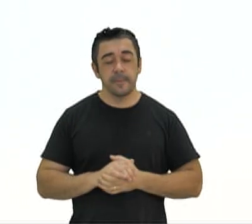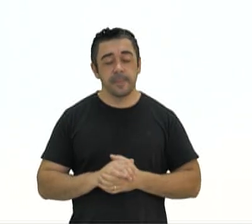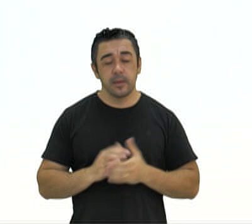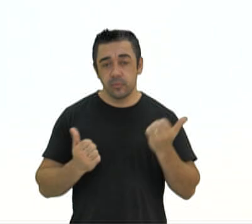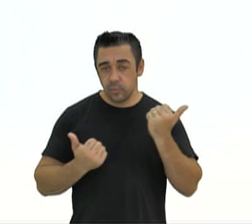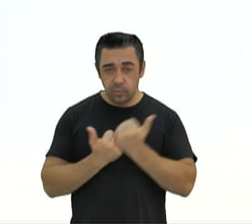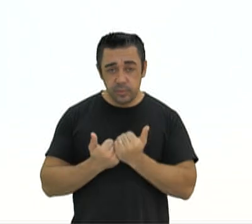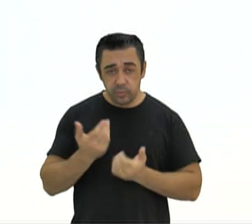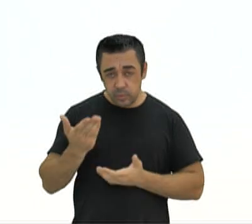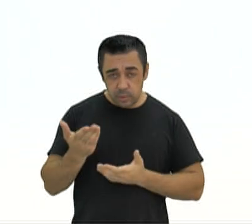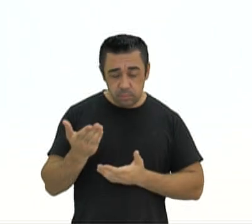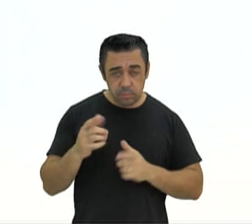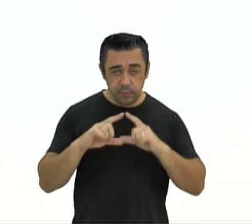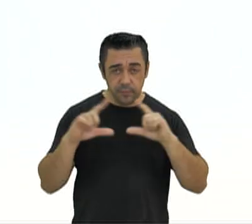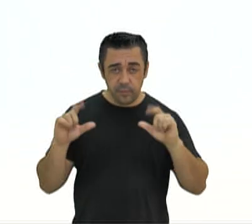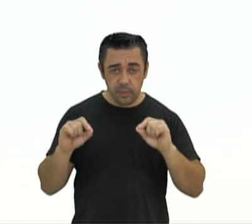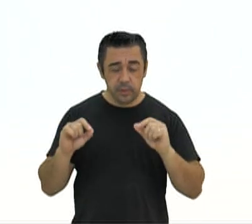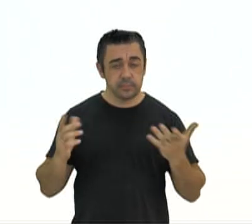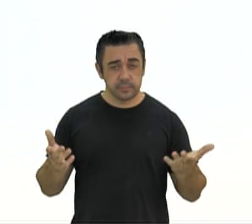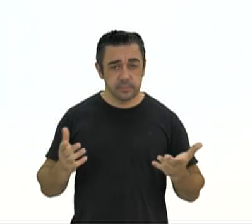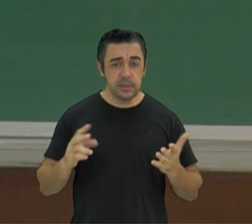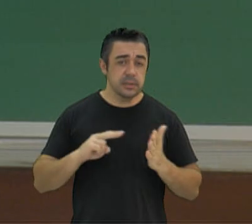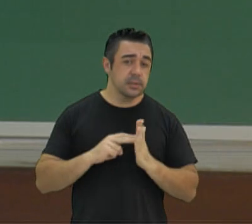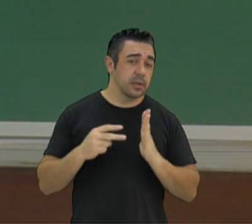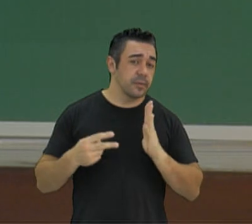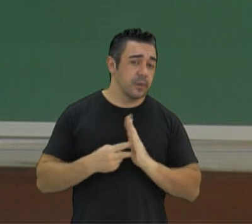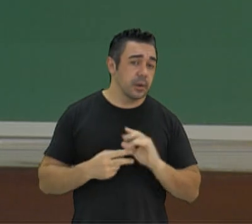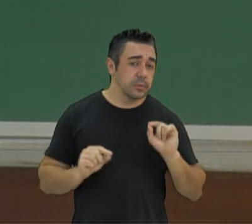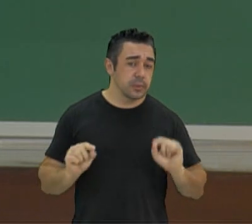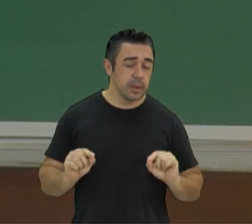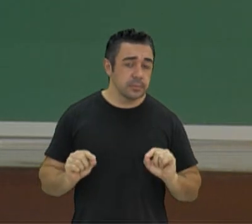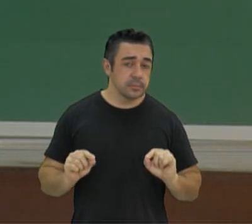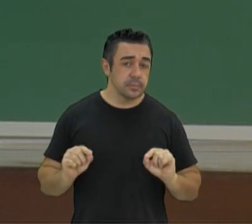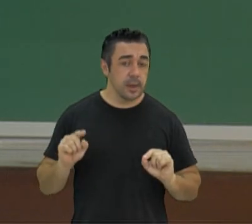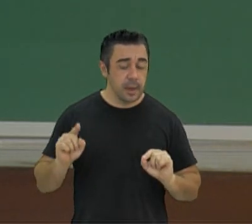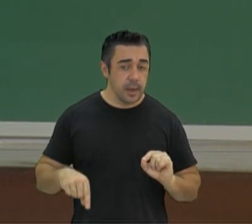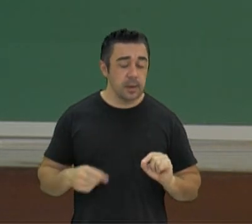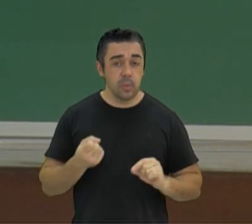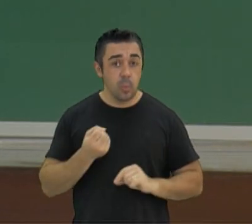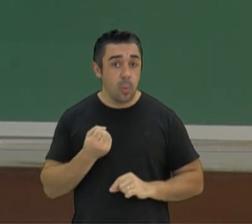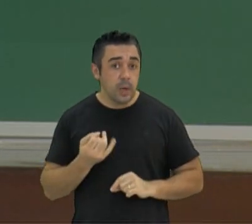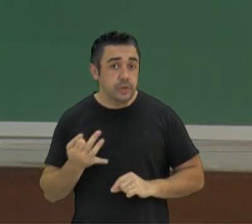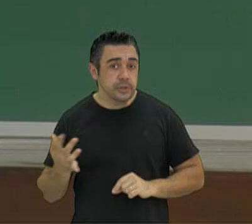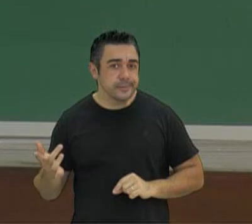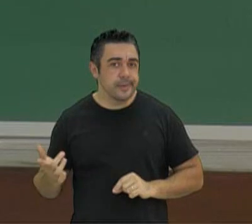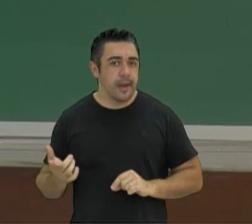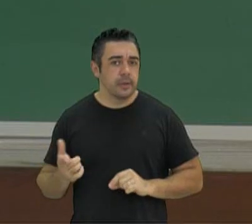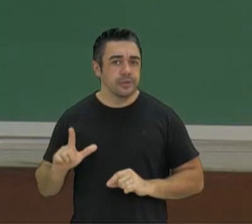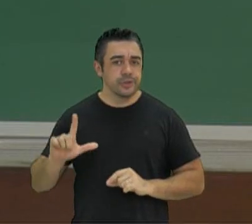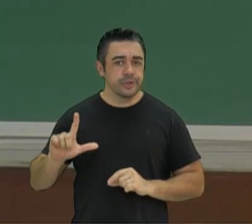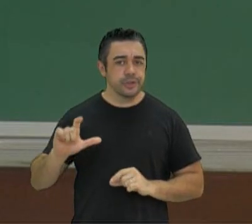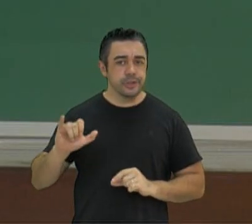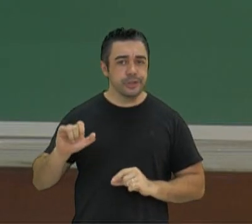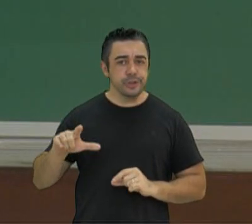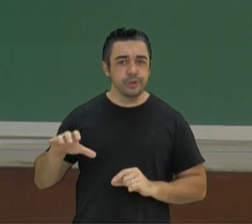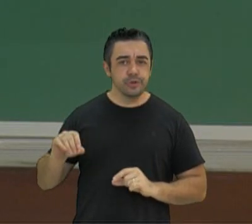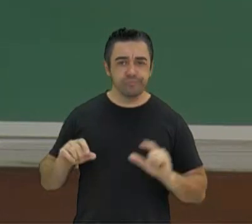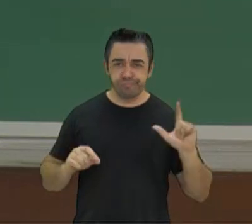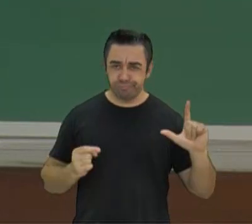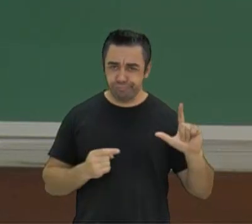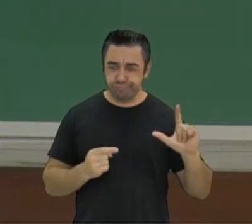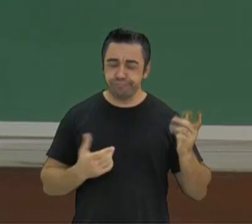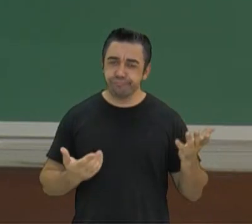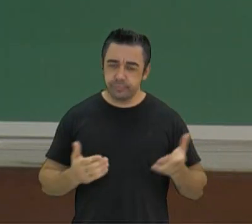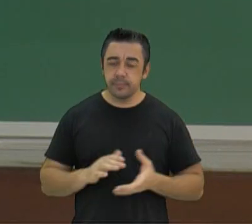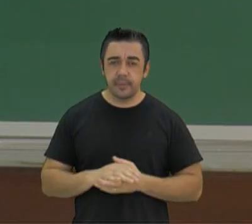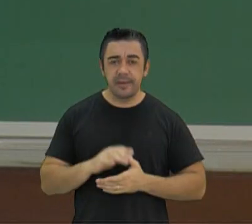estou substituindo na função. Mas isso tem um significado para a gente agora, é lixo produzido, ok? Quando você está só montando o gráfico,